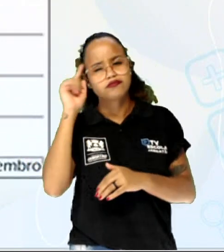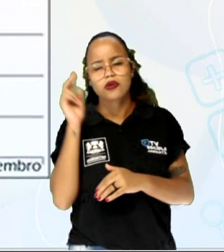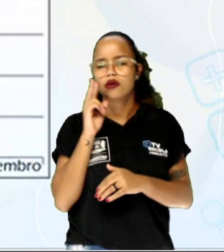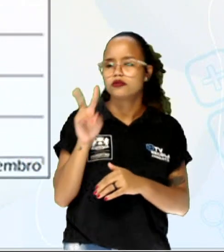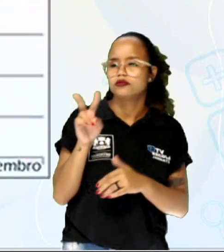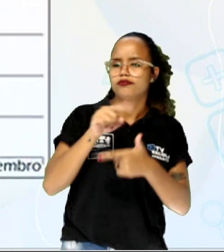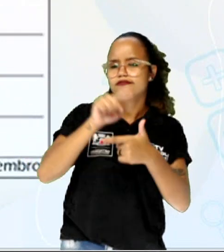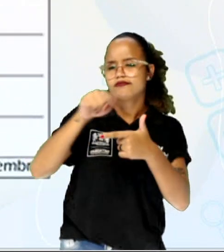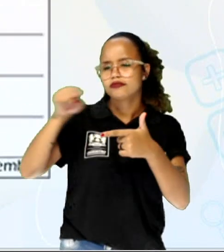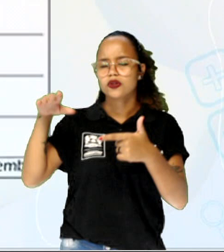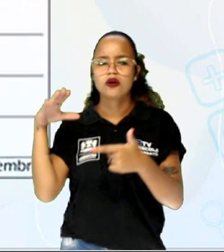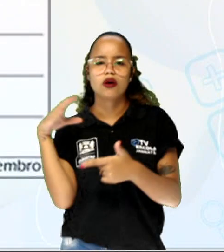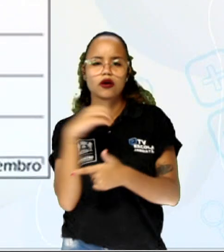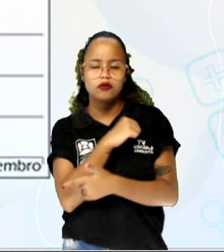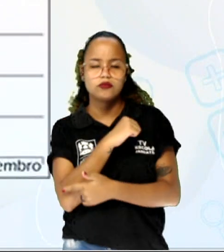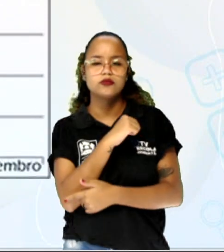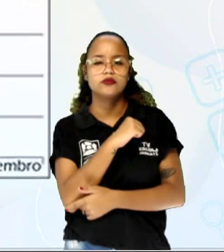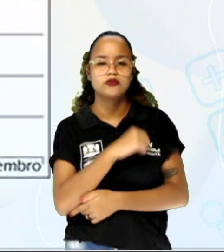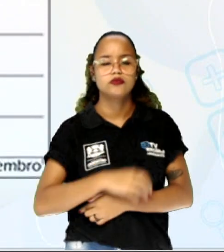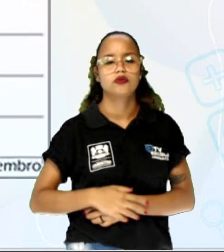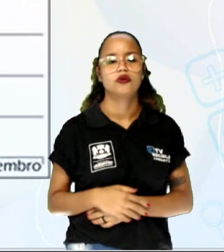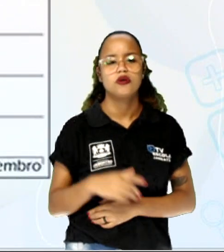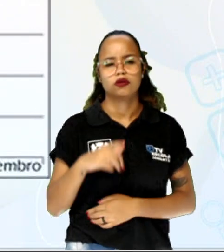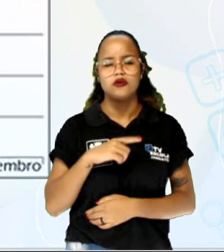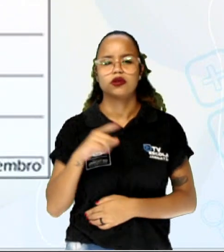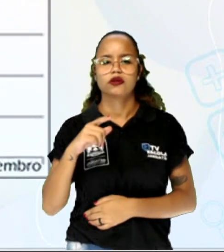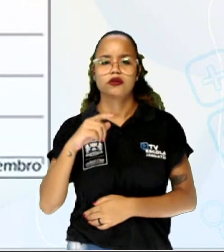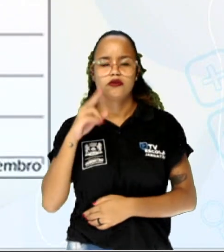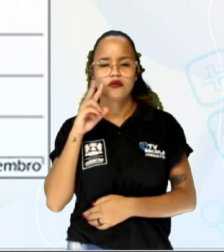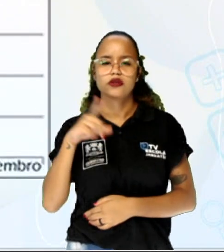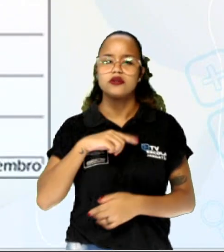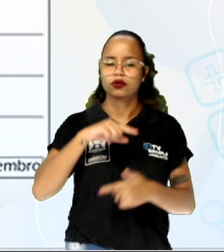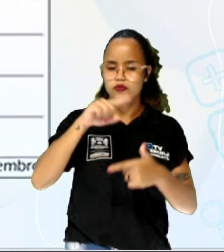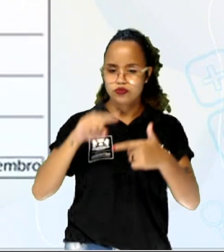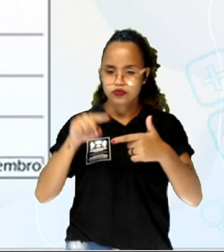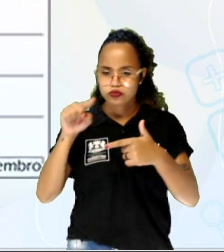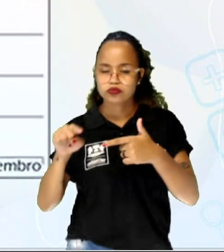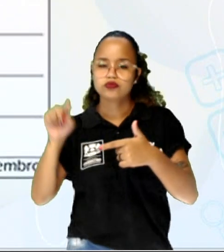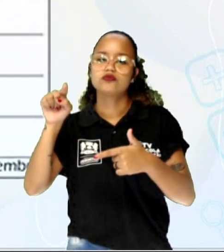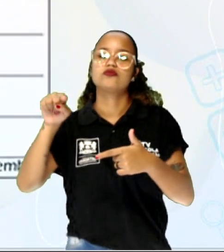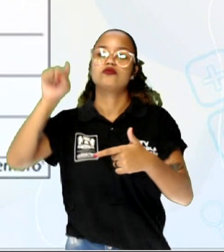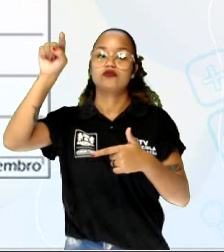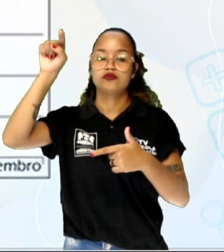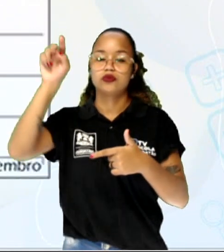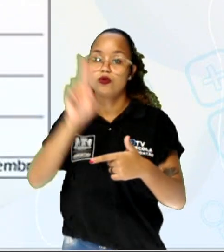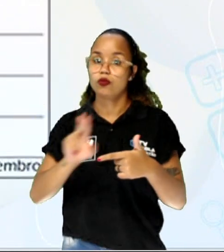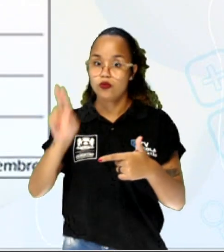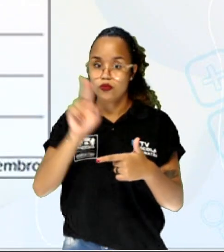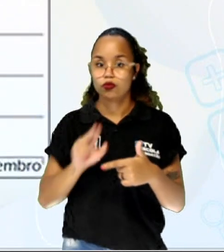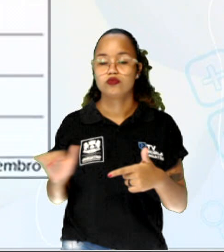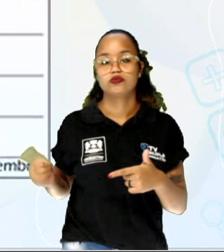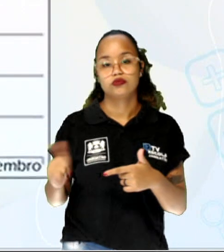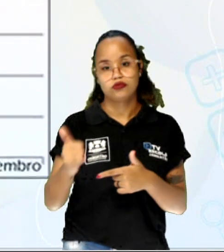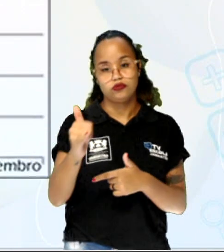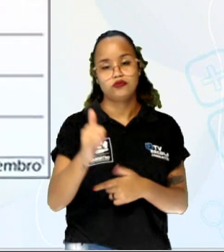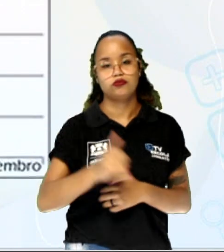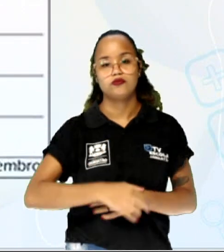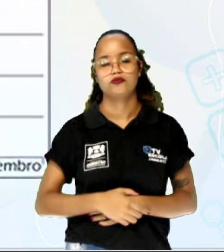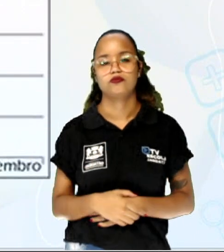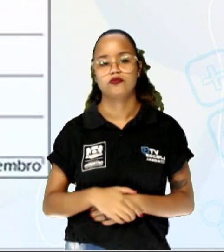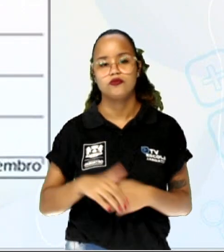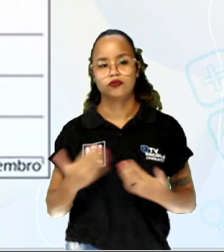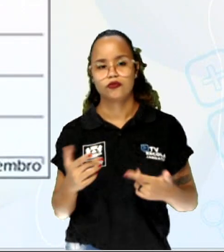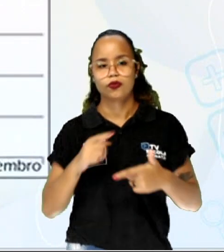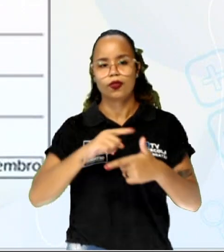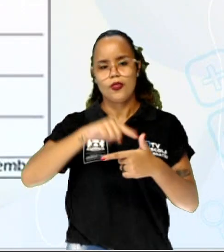gráfico, rapidamente, que existe uma tendência aí de aumento no consumo de energia nesse gráfico que está mostrando aí. E o gráfico de